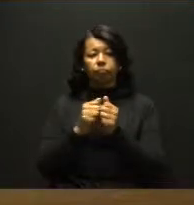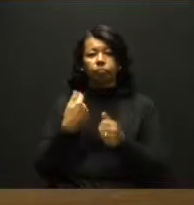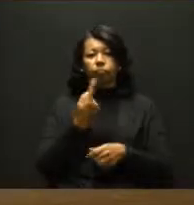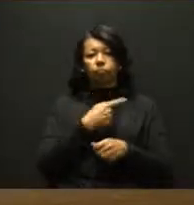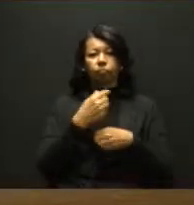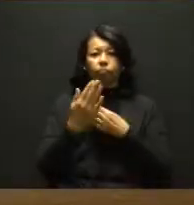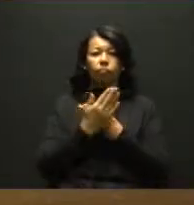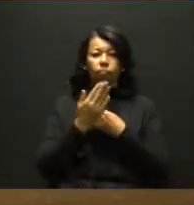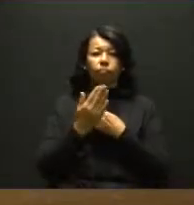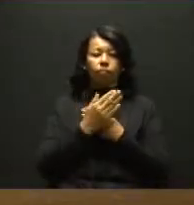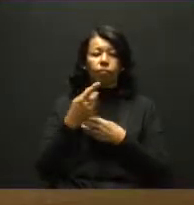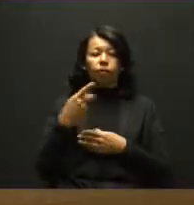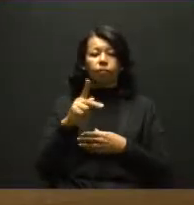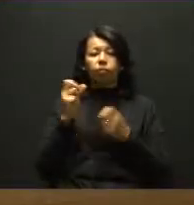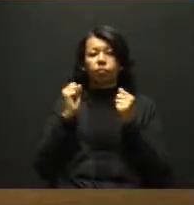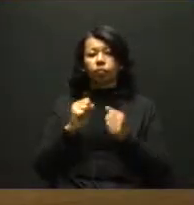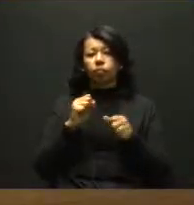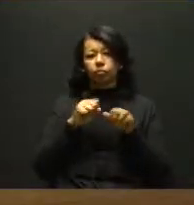celulares ligados